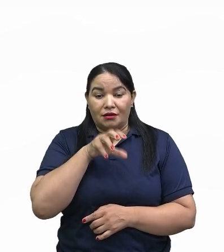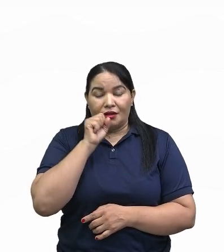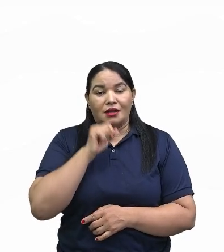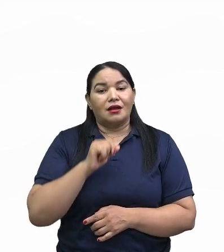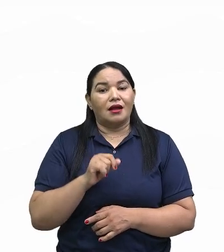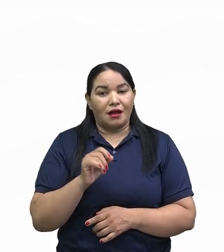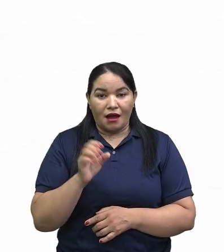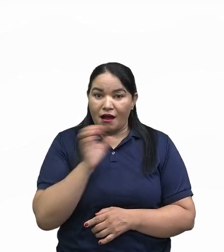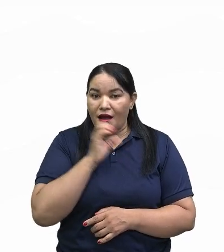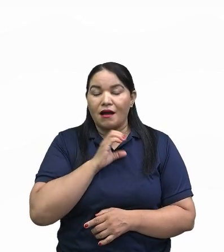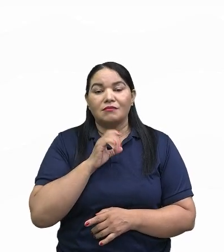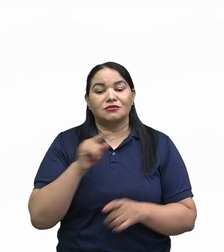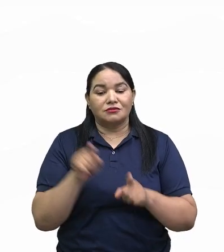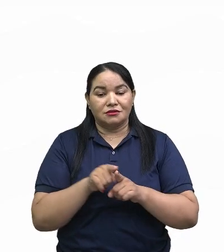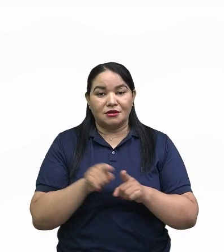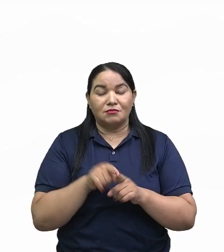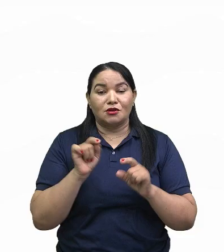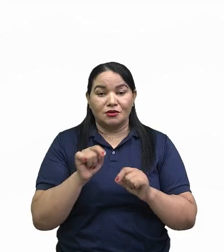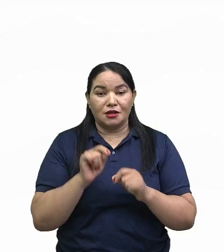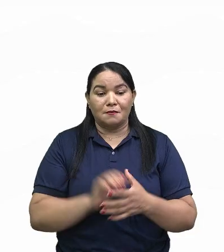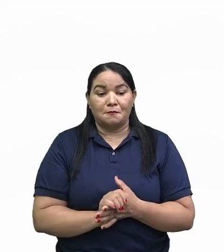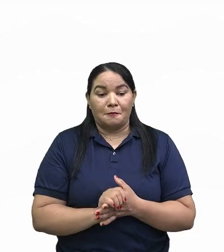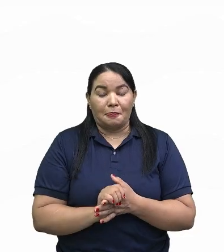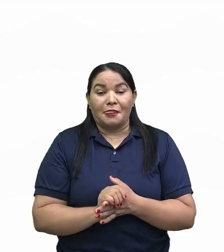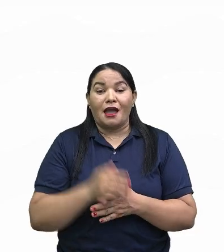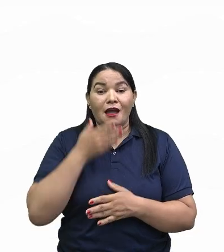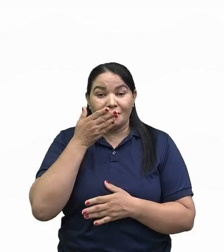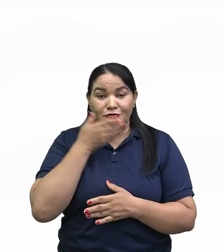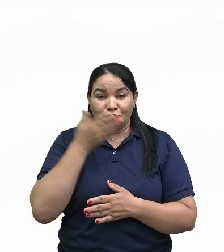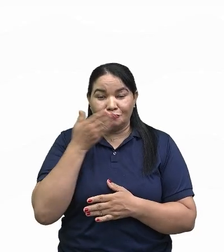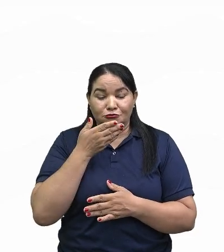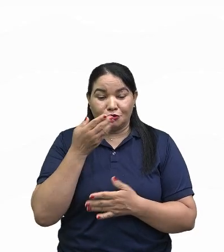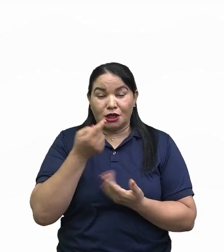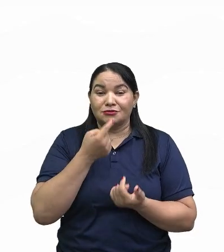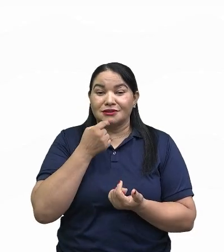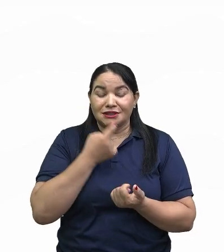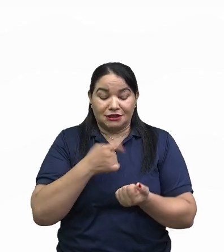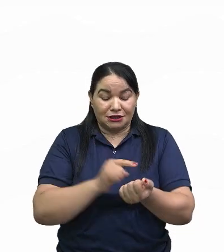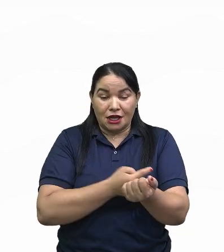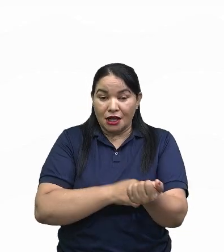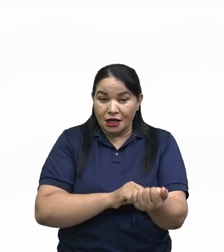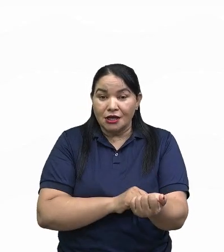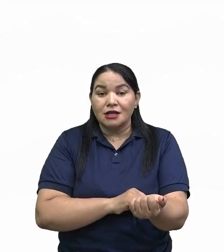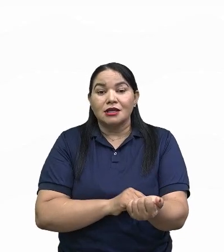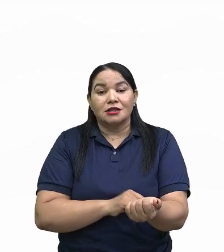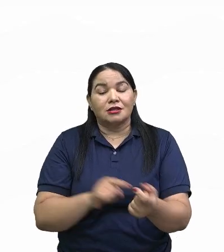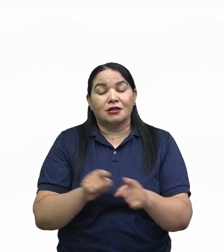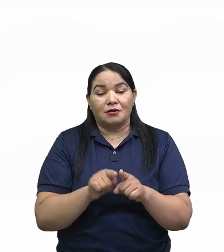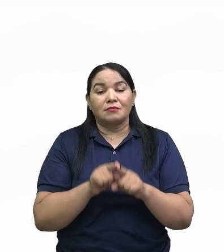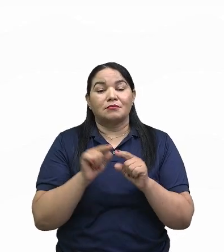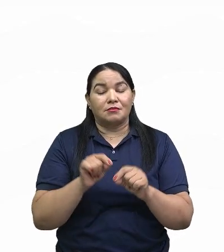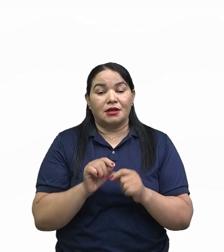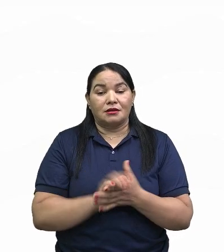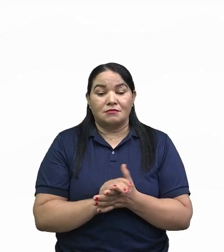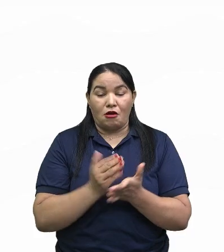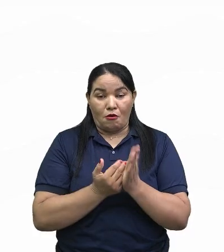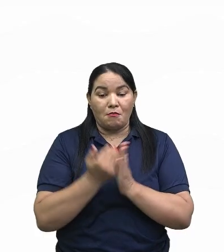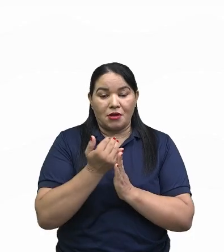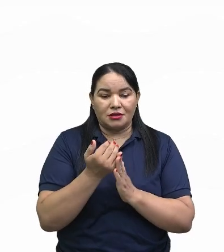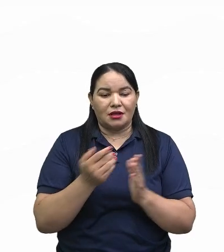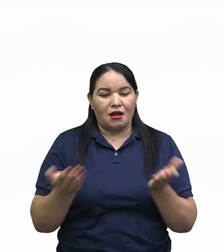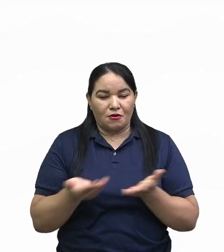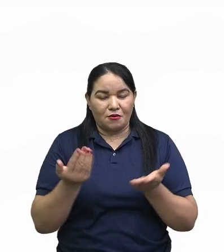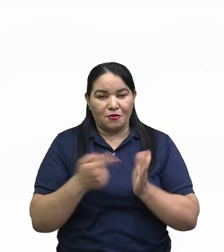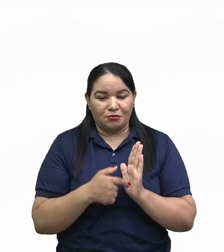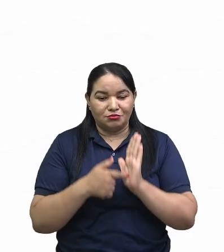glicose também é alterada, aumenta ali a taxa de glicose. E a contração dos vasos sanguíneos da pele, né? Então, a gente trouxe aí para vocês até